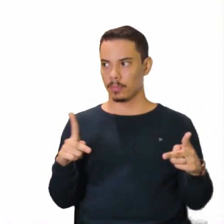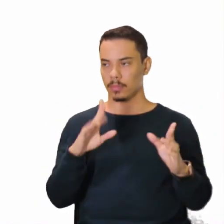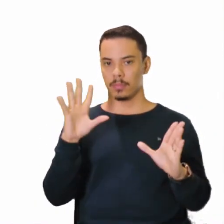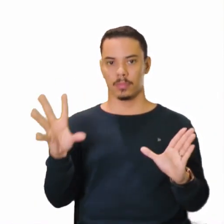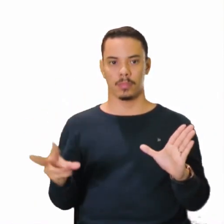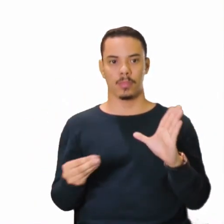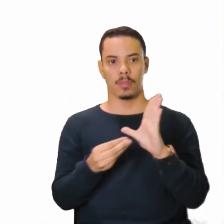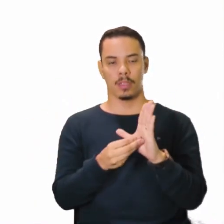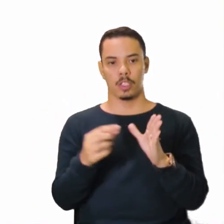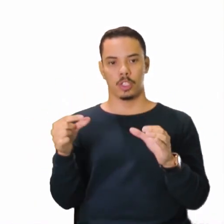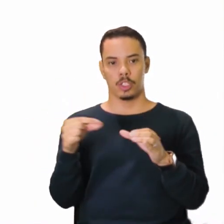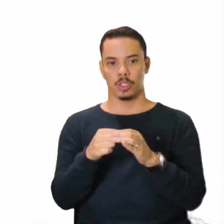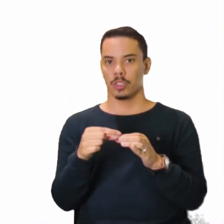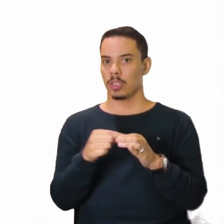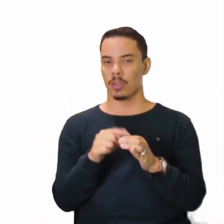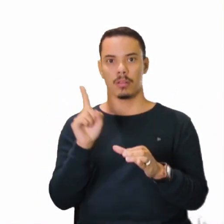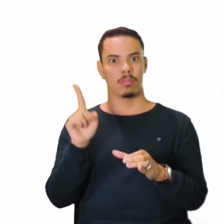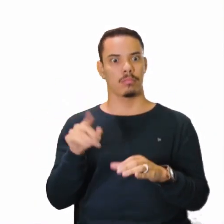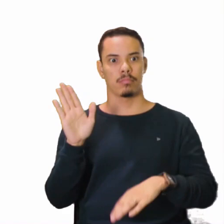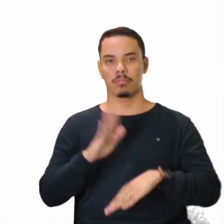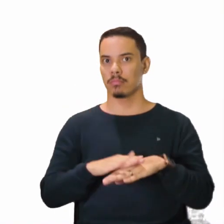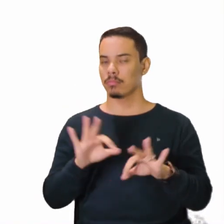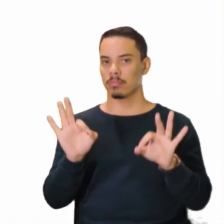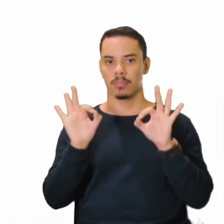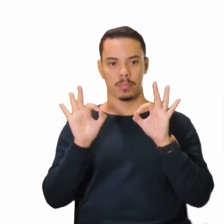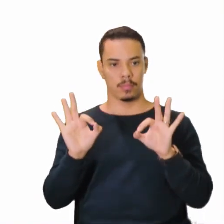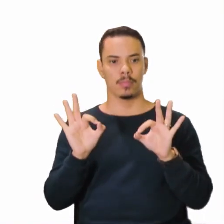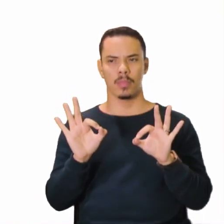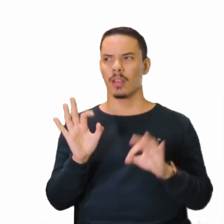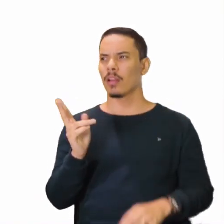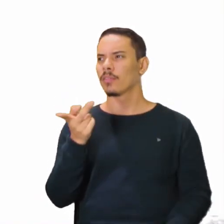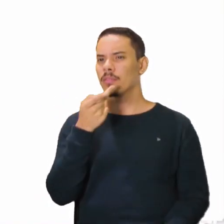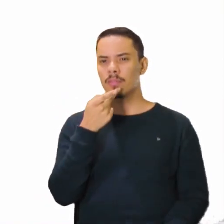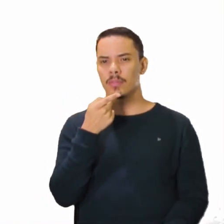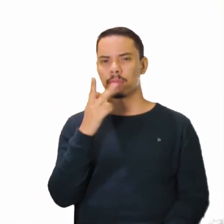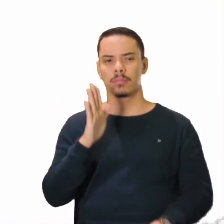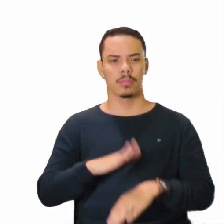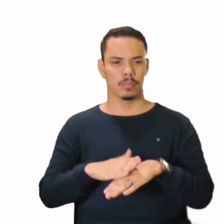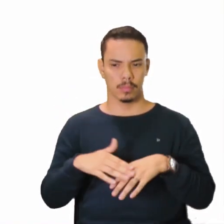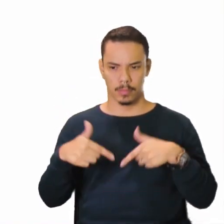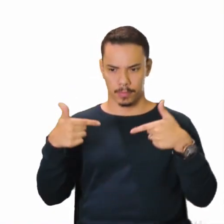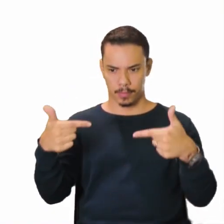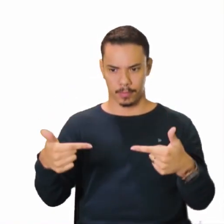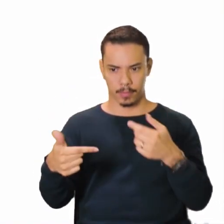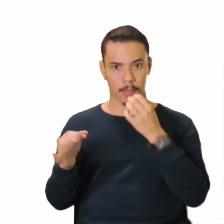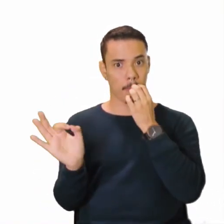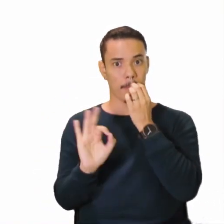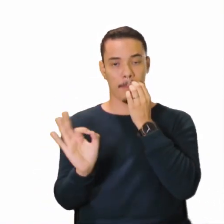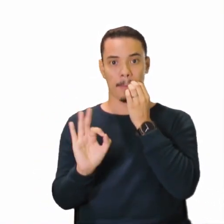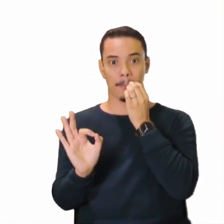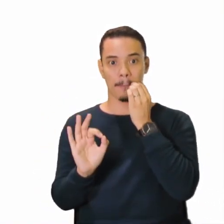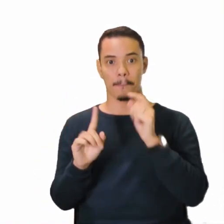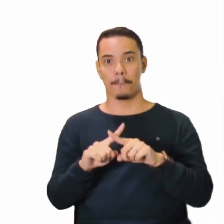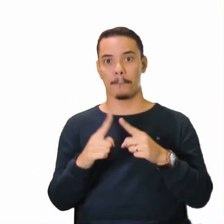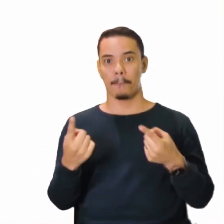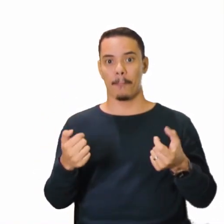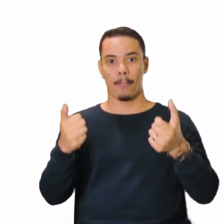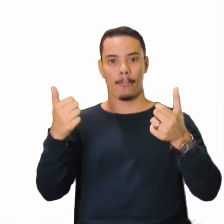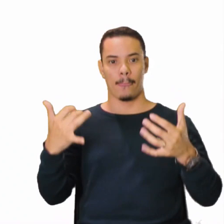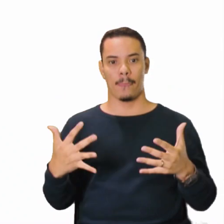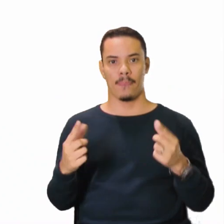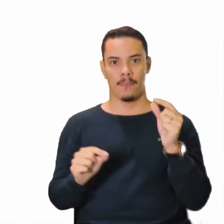de chip é o maior barato. Tá falando de ação? Não, mas sim falando